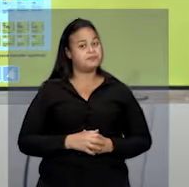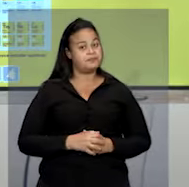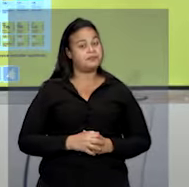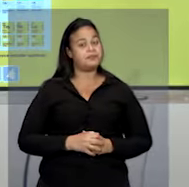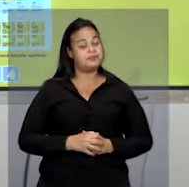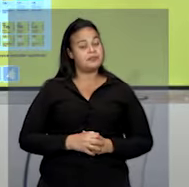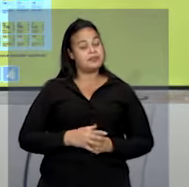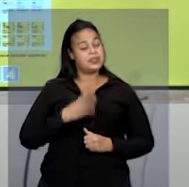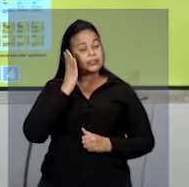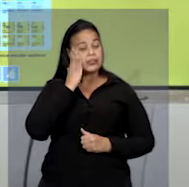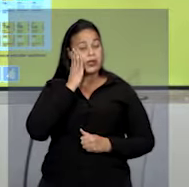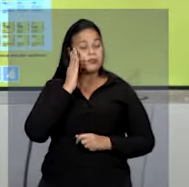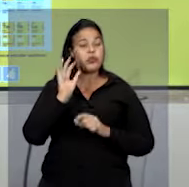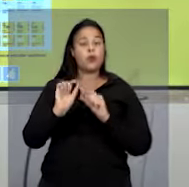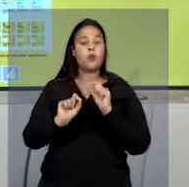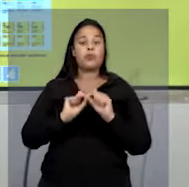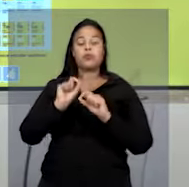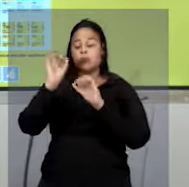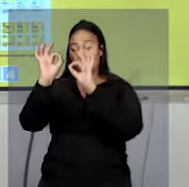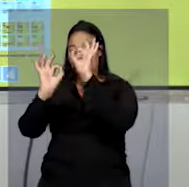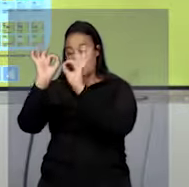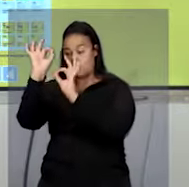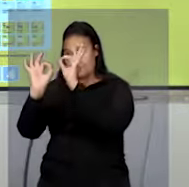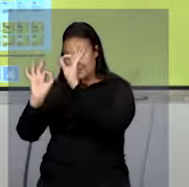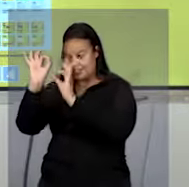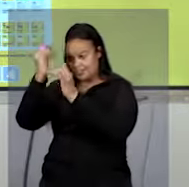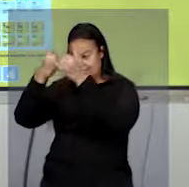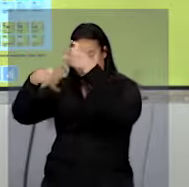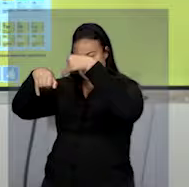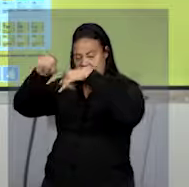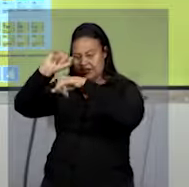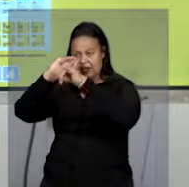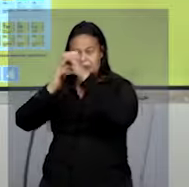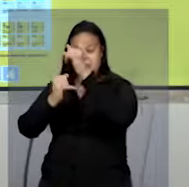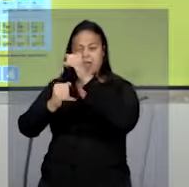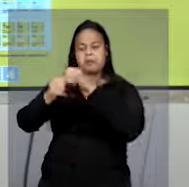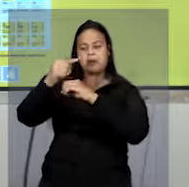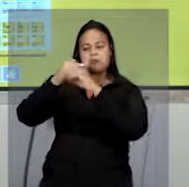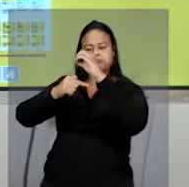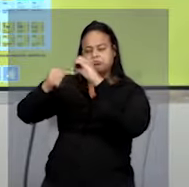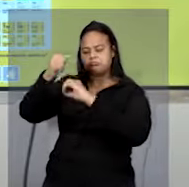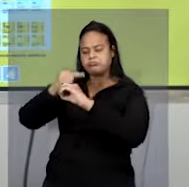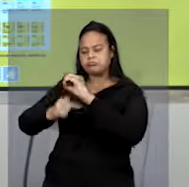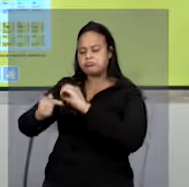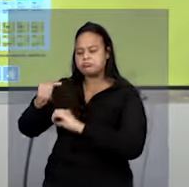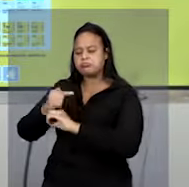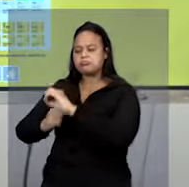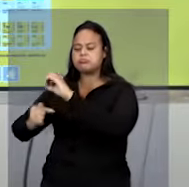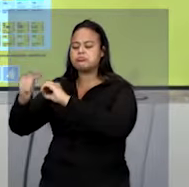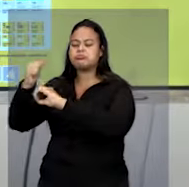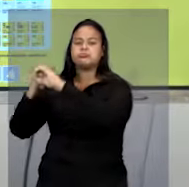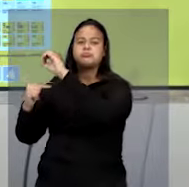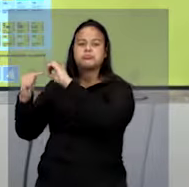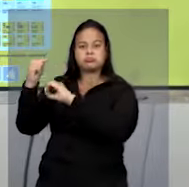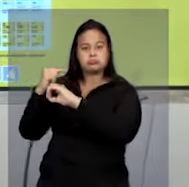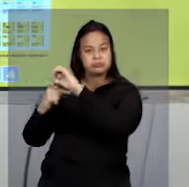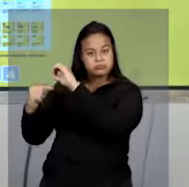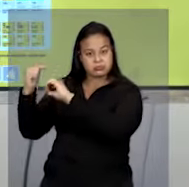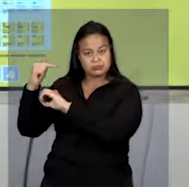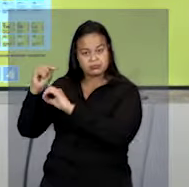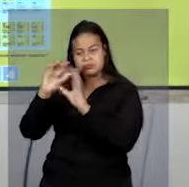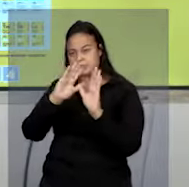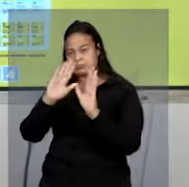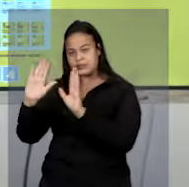ela organiza esses elementos químicos por uma ordem crescente de número atômico e nós vamos classificar aqui de três formas,